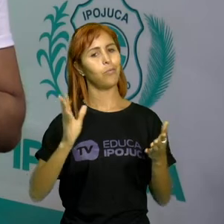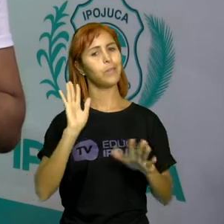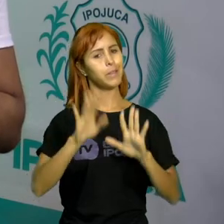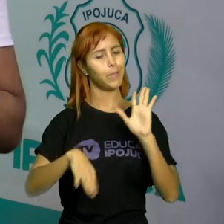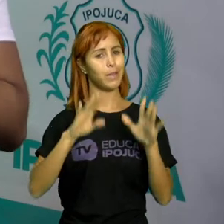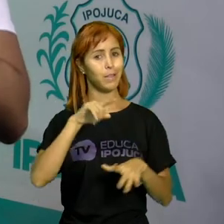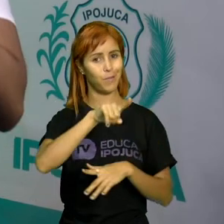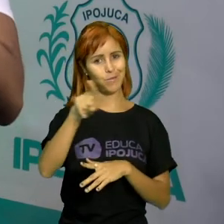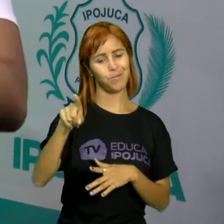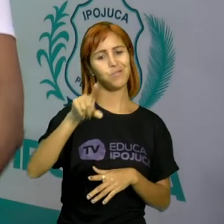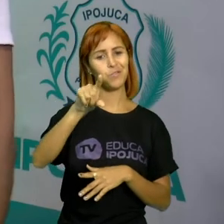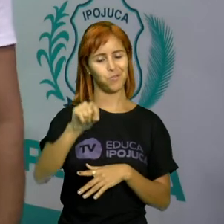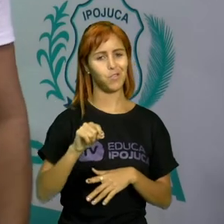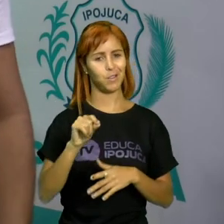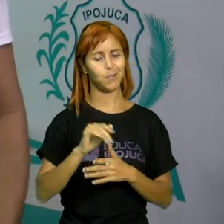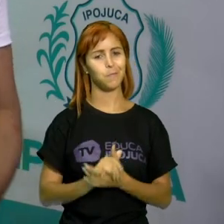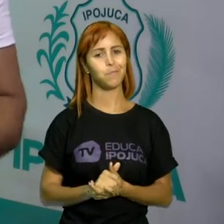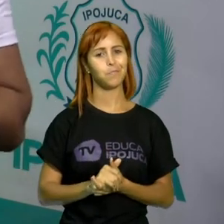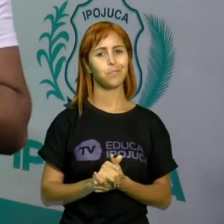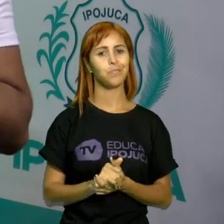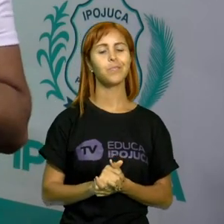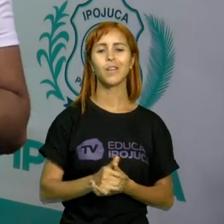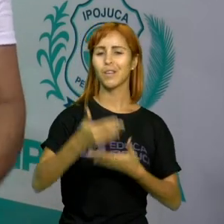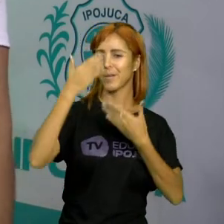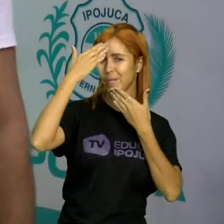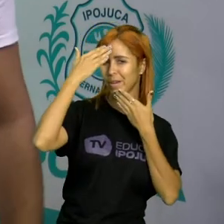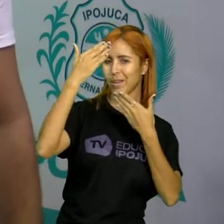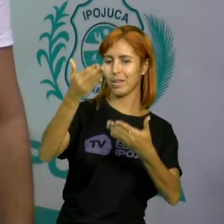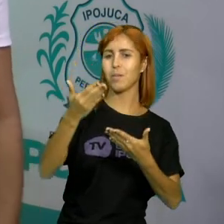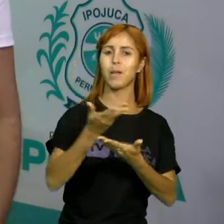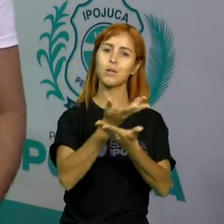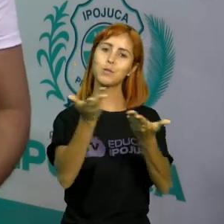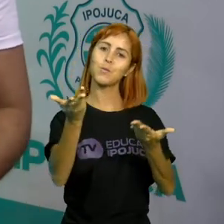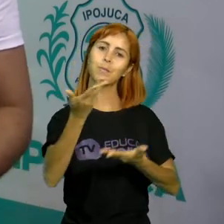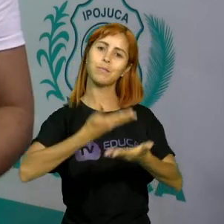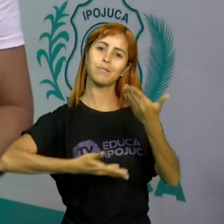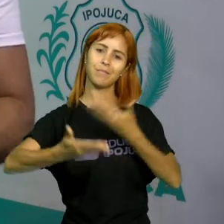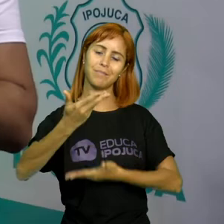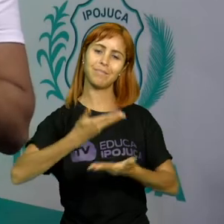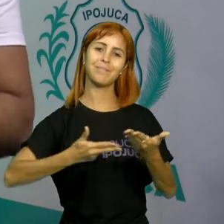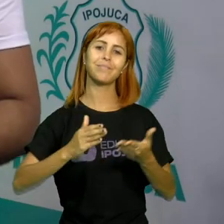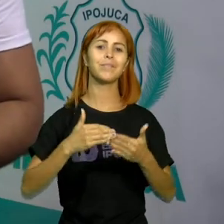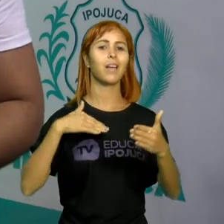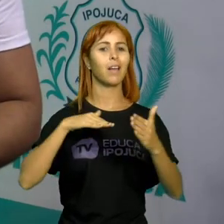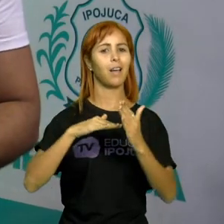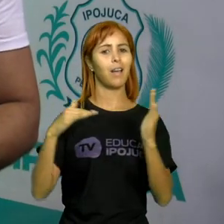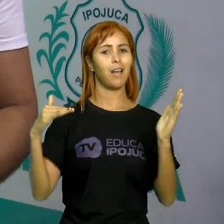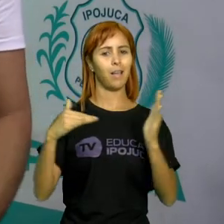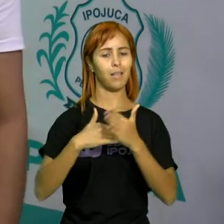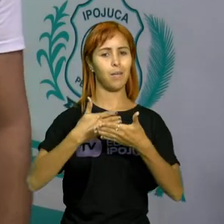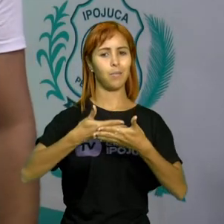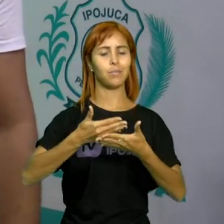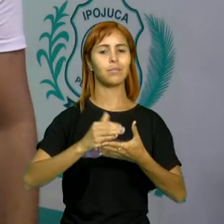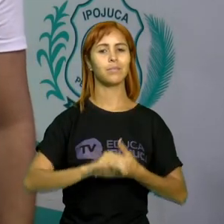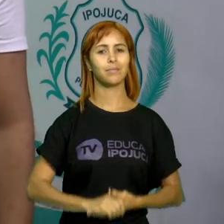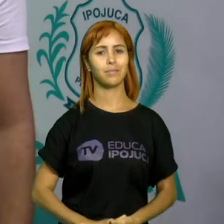depender de você. E muito obrigado pela sua participação. Até a próxima.